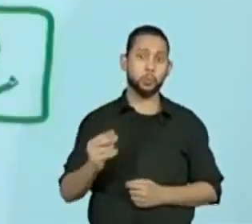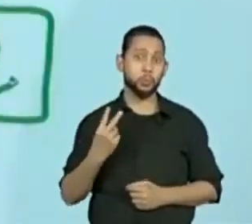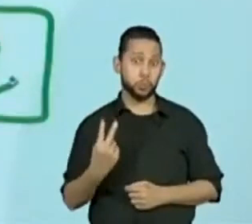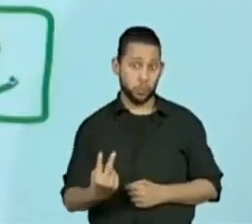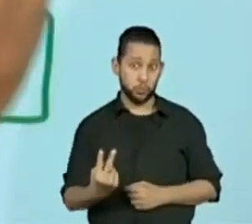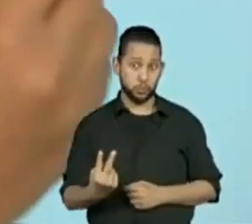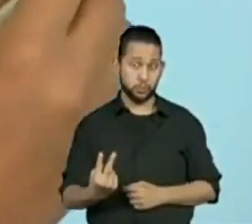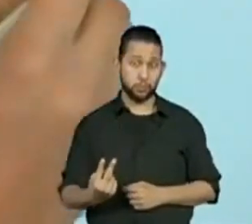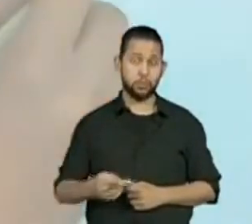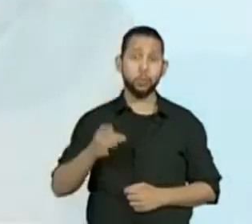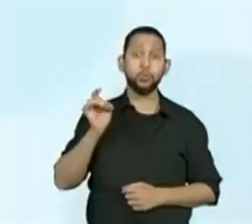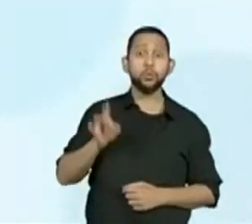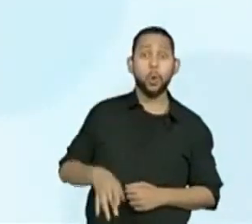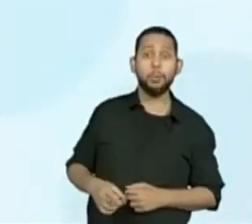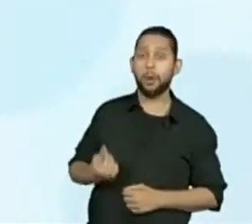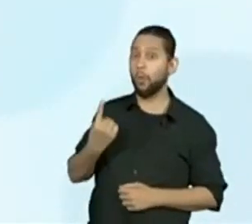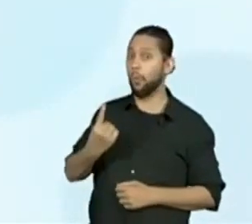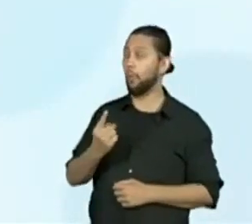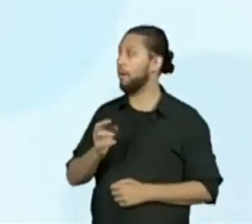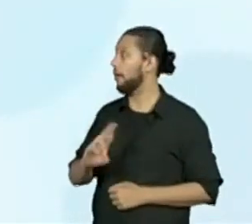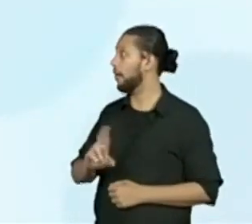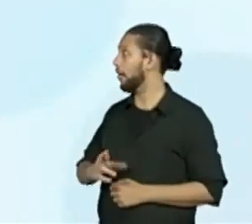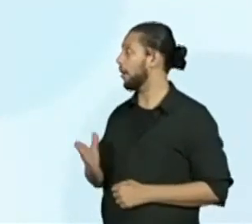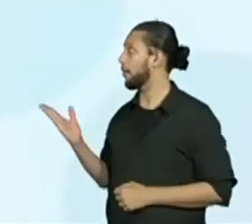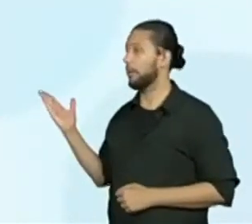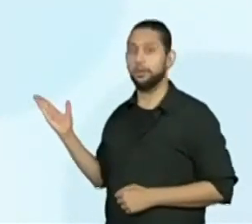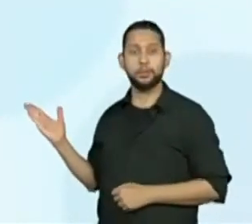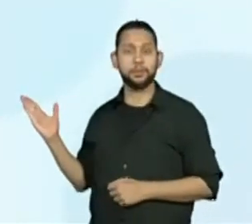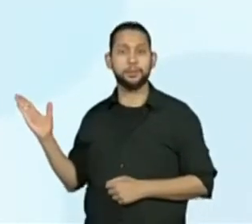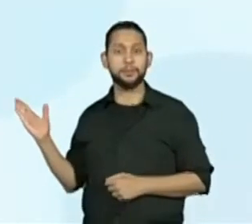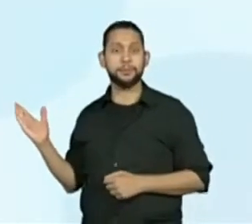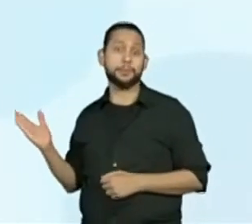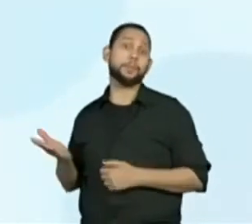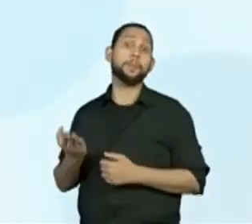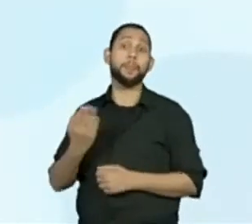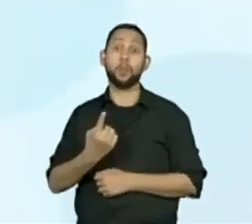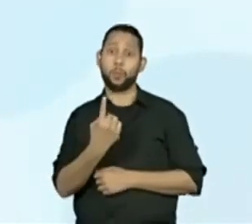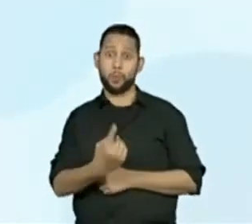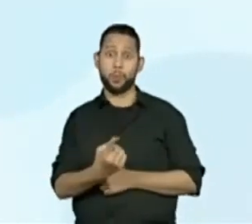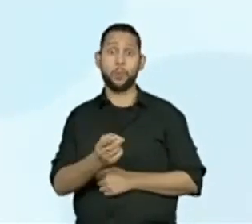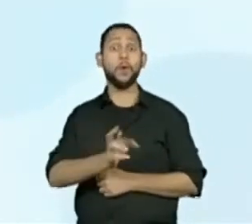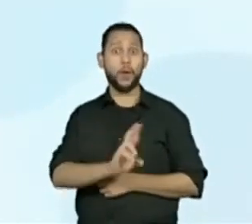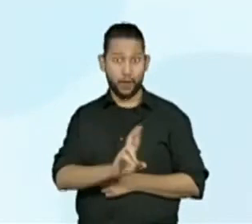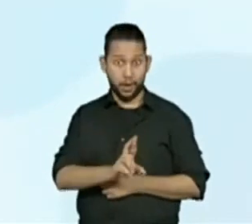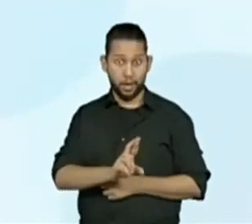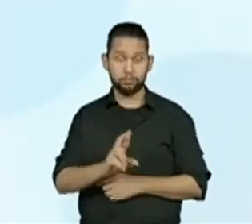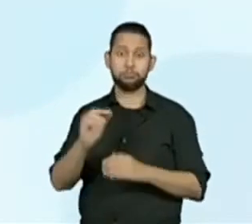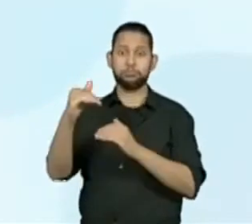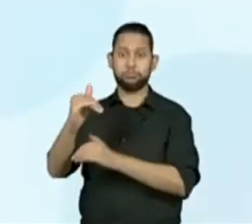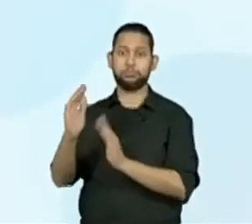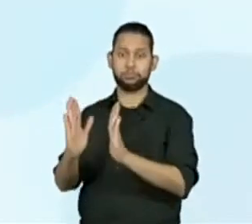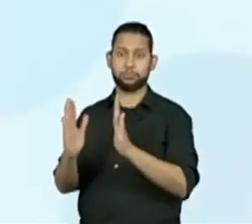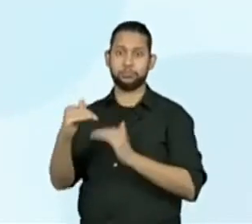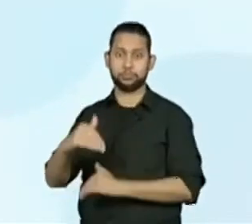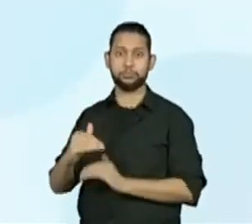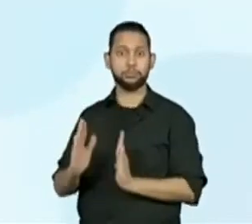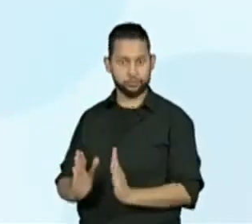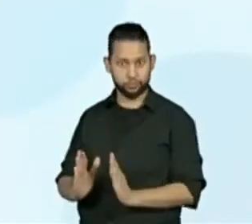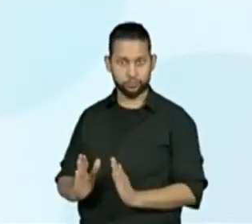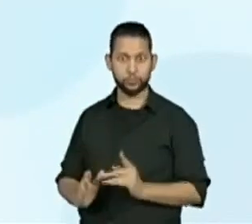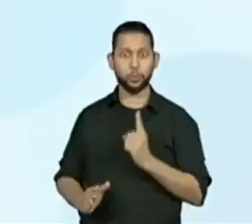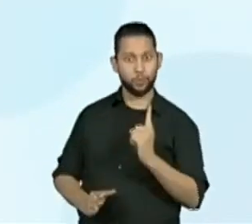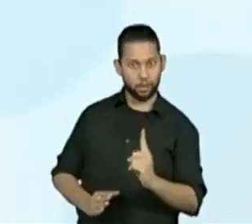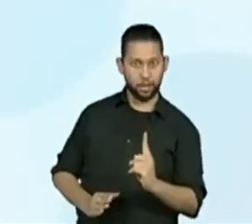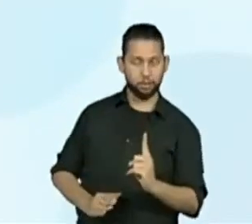Oi e aí vai sobrar um real é desse um real que sobrou eu preciso dividir